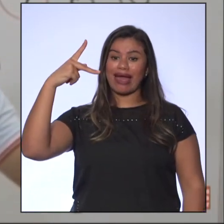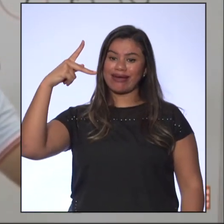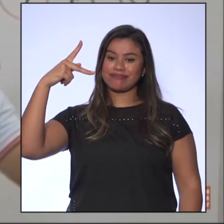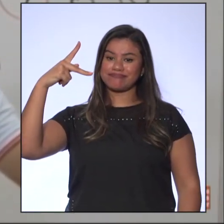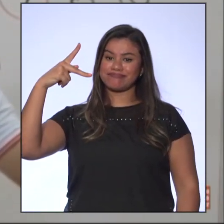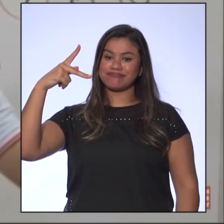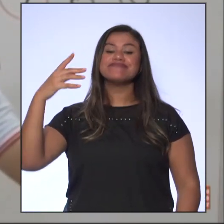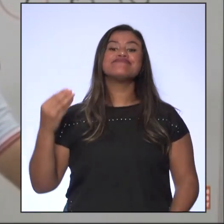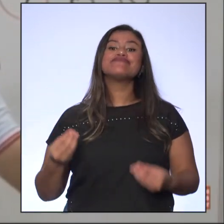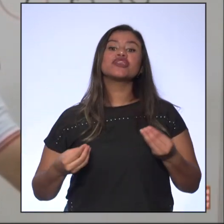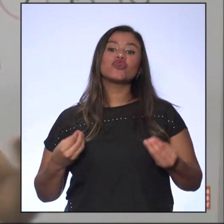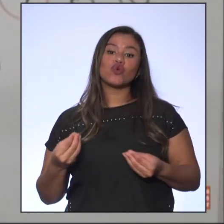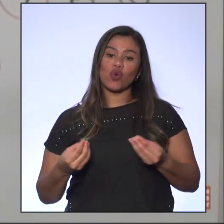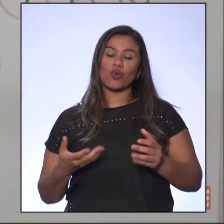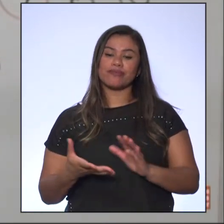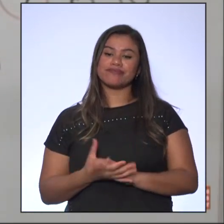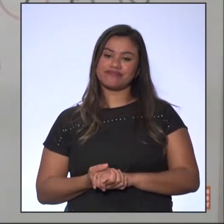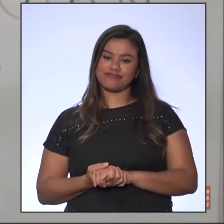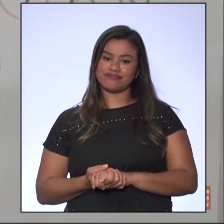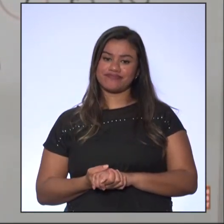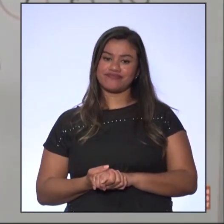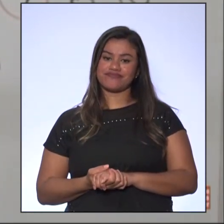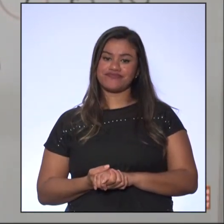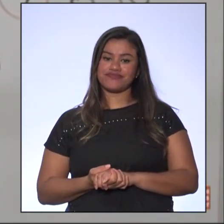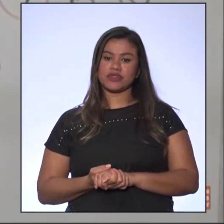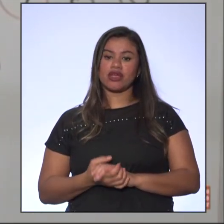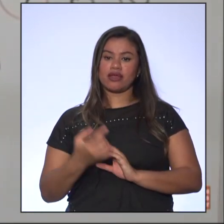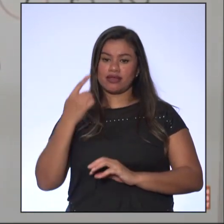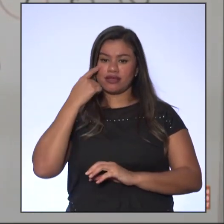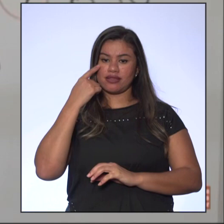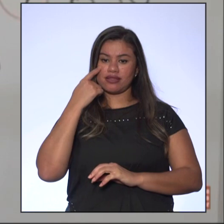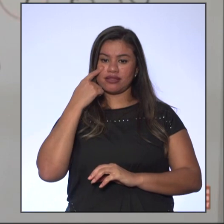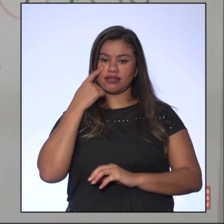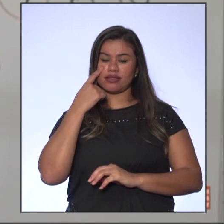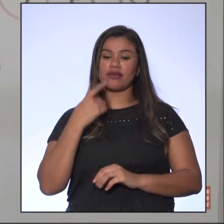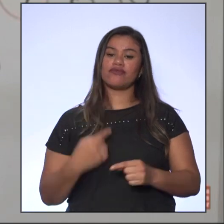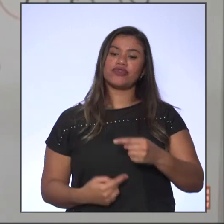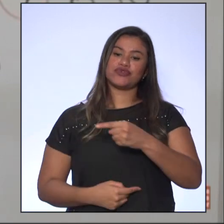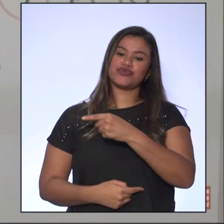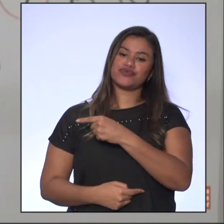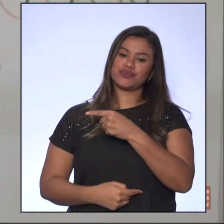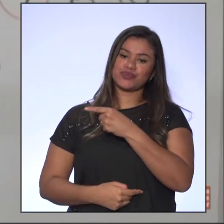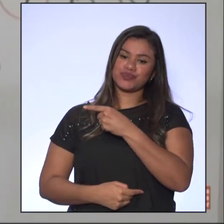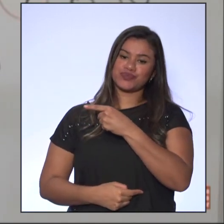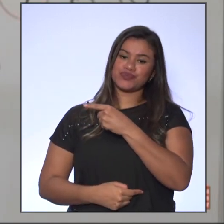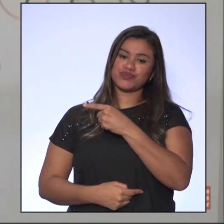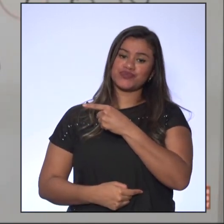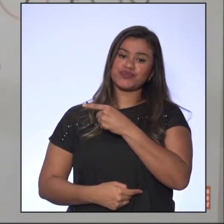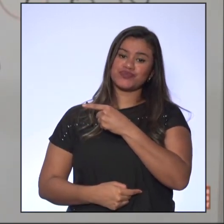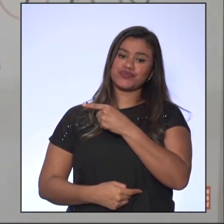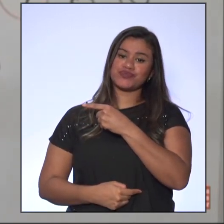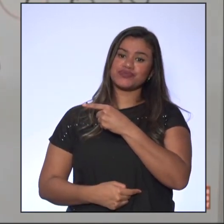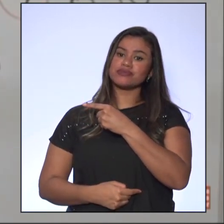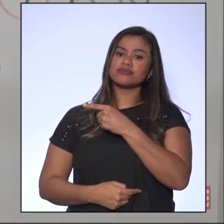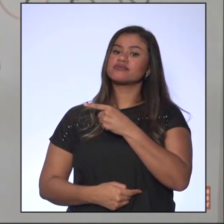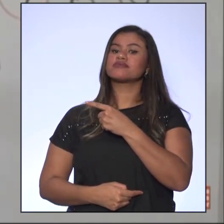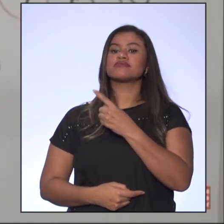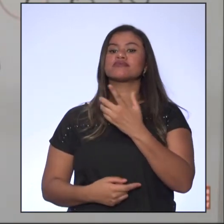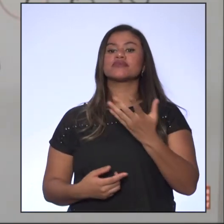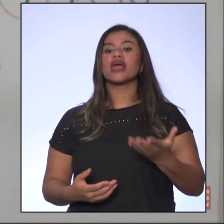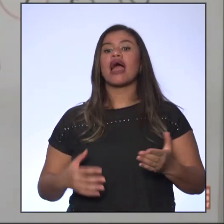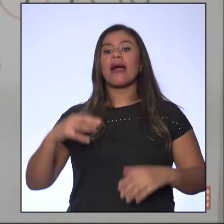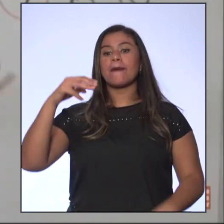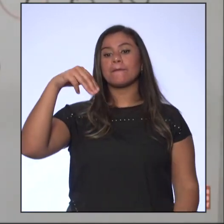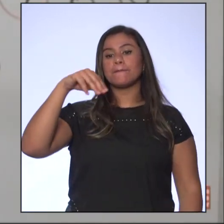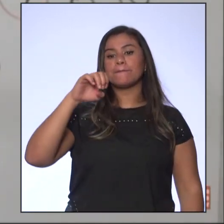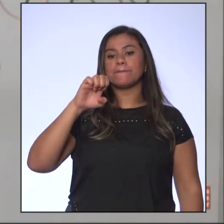um aqui, 8. Aí eu quero saber quanto é que vale a mediana. Quanto vale? Primeiro